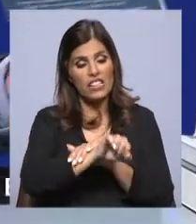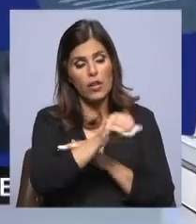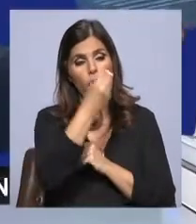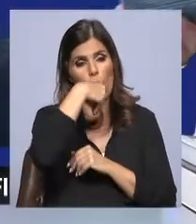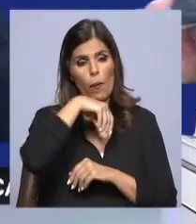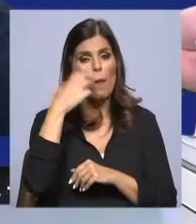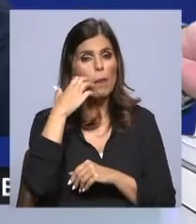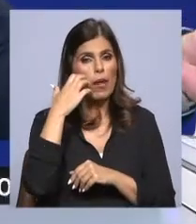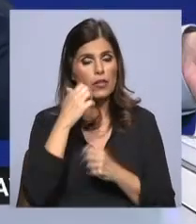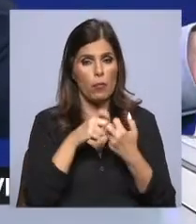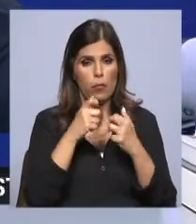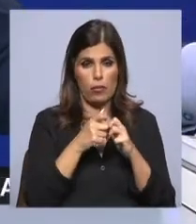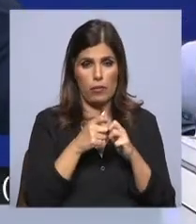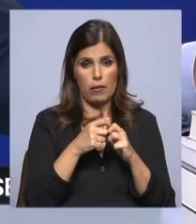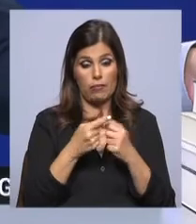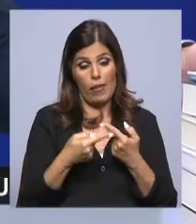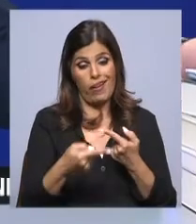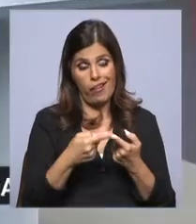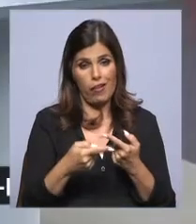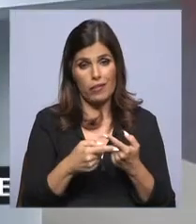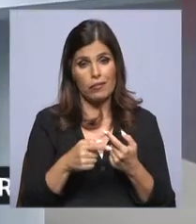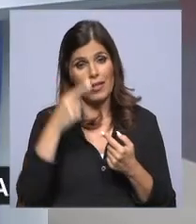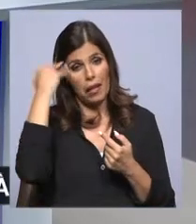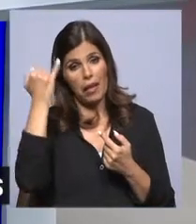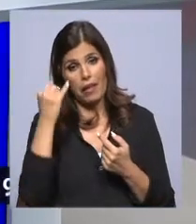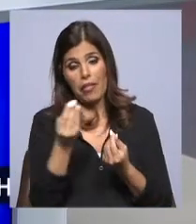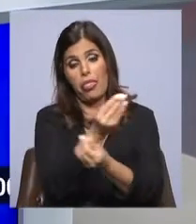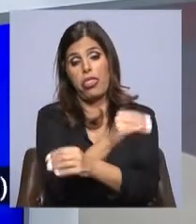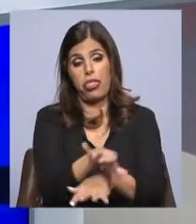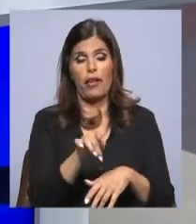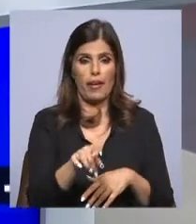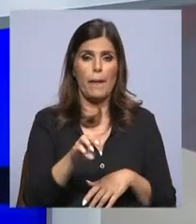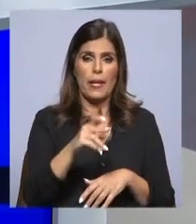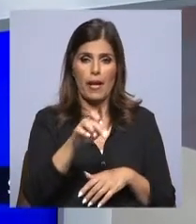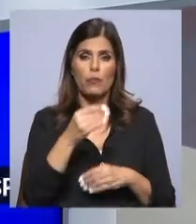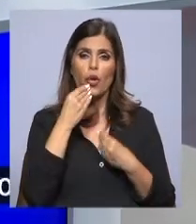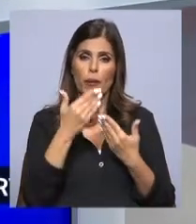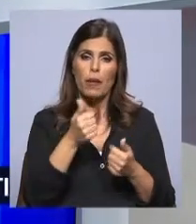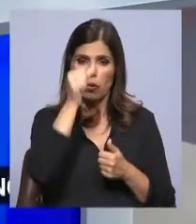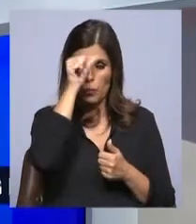uma sugestão ecológica para os mais pequenos. Miguel, obrigada, bom domingo. Bom dia. E até à próxima.